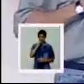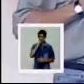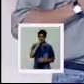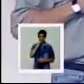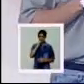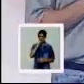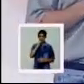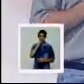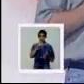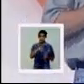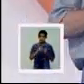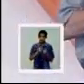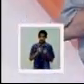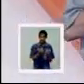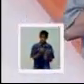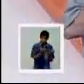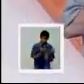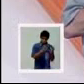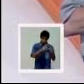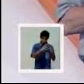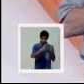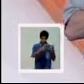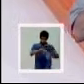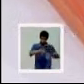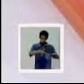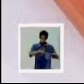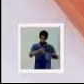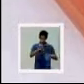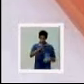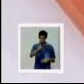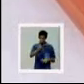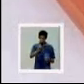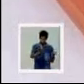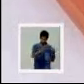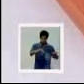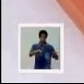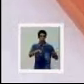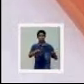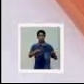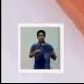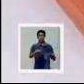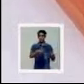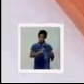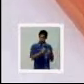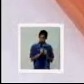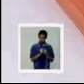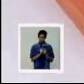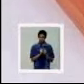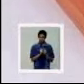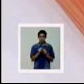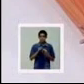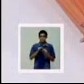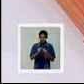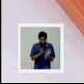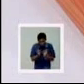mão. E que coisa boa, comer uma pratada daquele arroz da mãe da gente, branquinho,